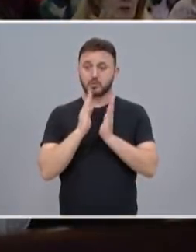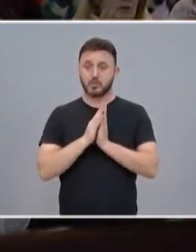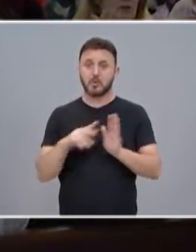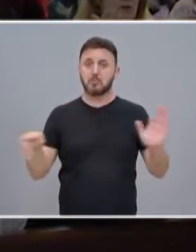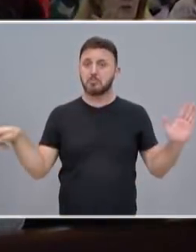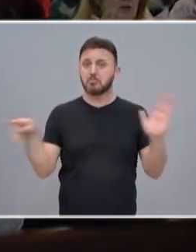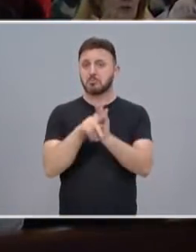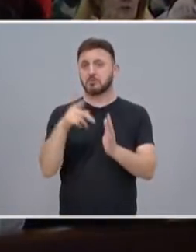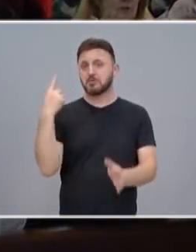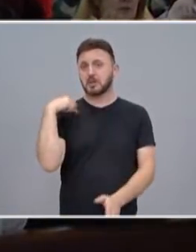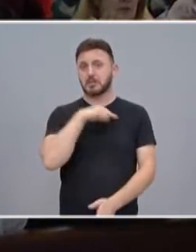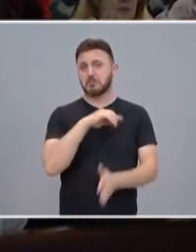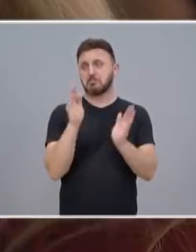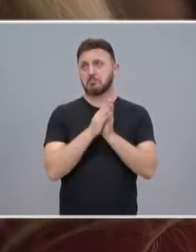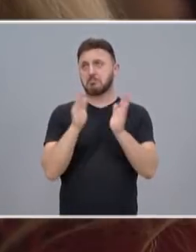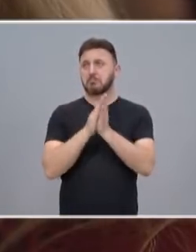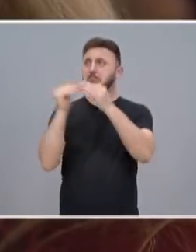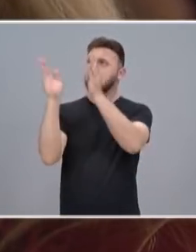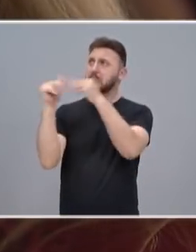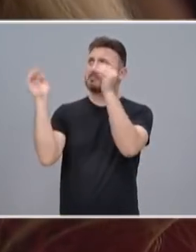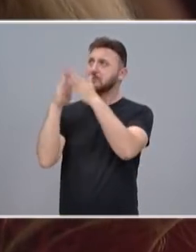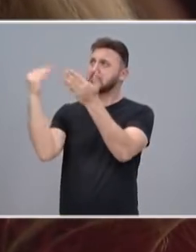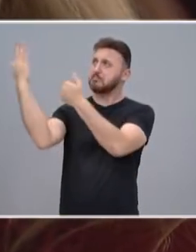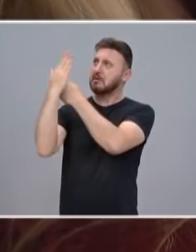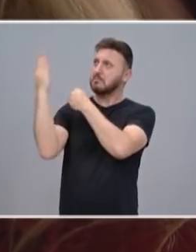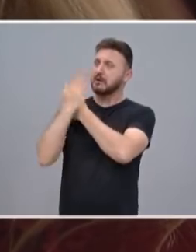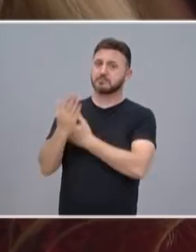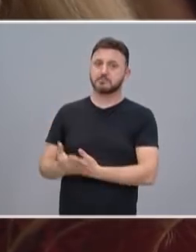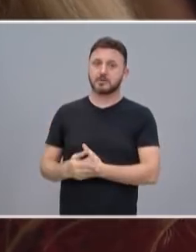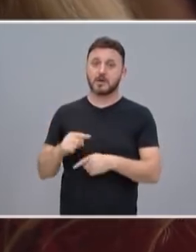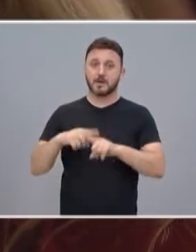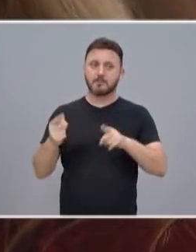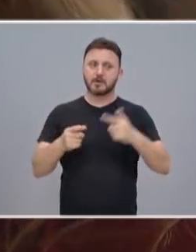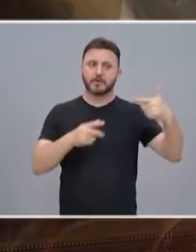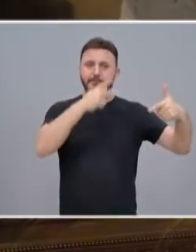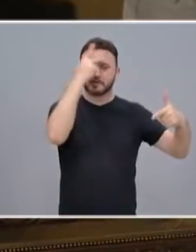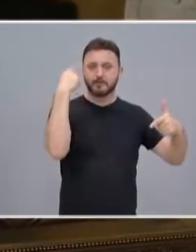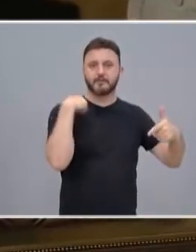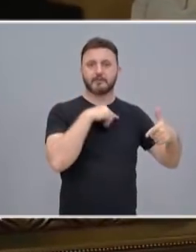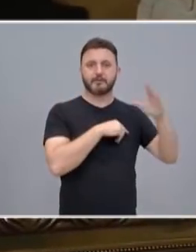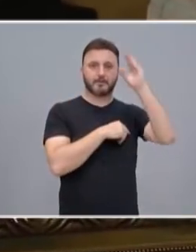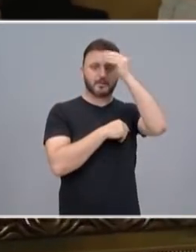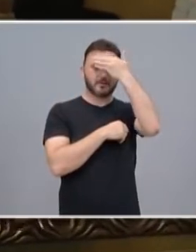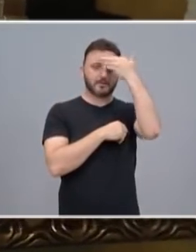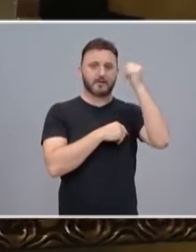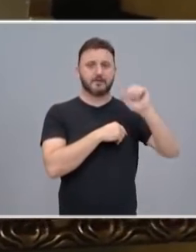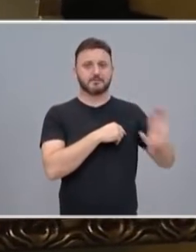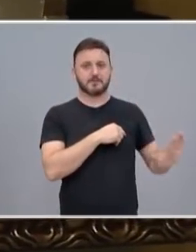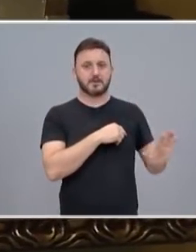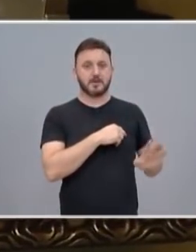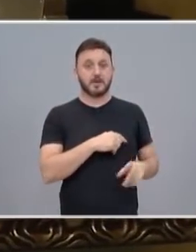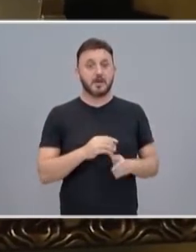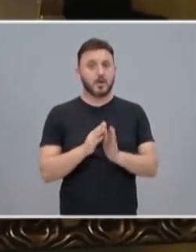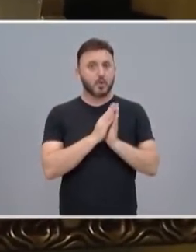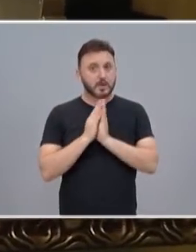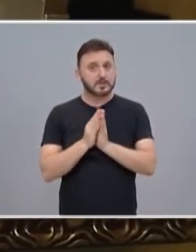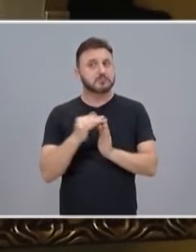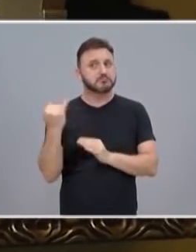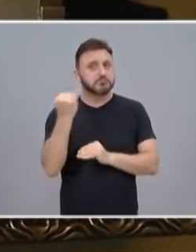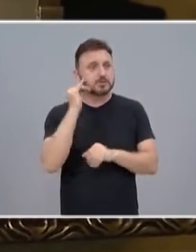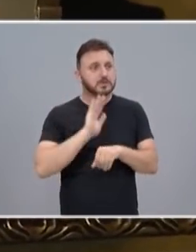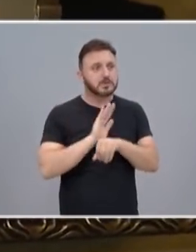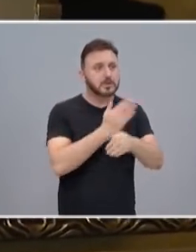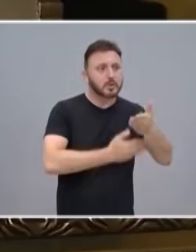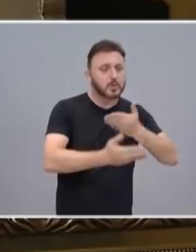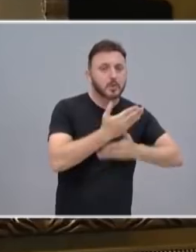nós, mas esquecemos dos outros. A oração de intercessão, meu irmão, tão importante. Você reza